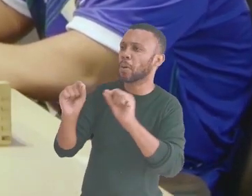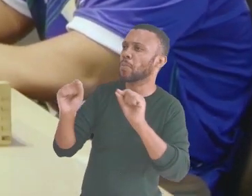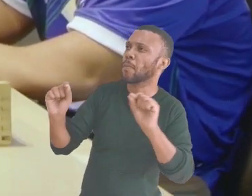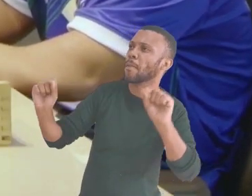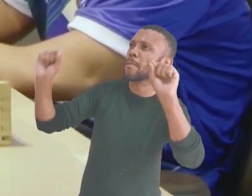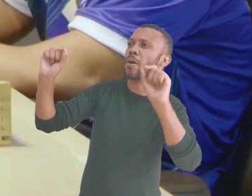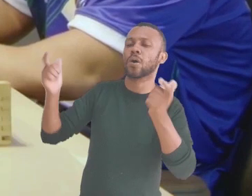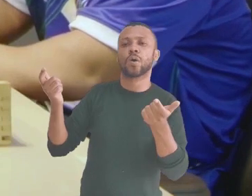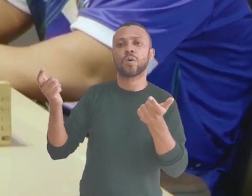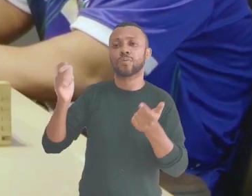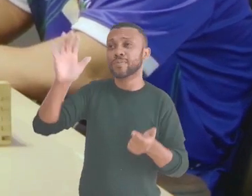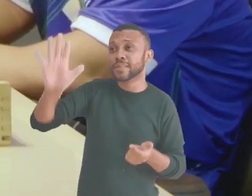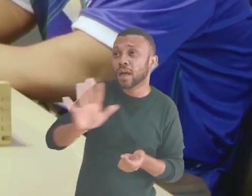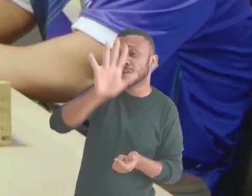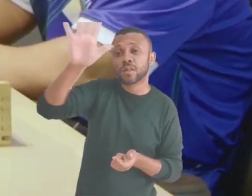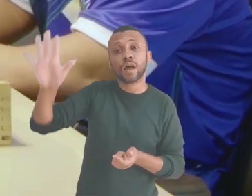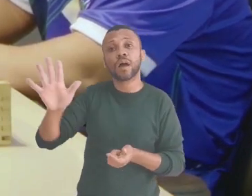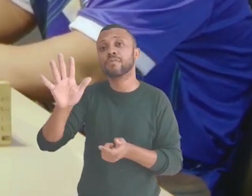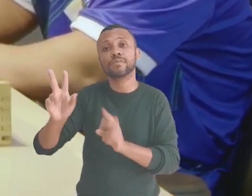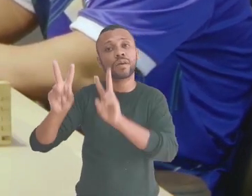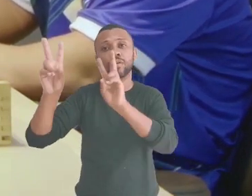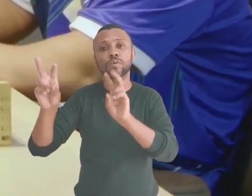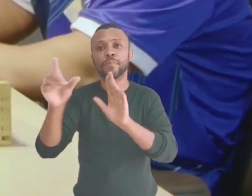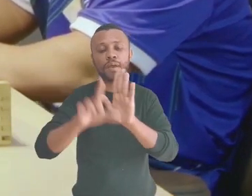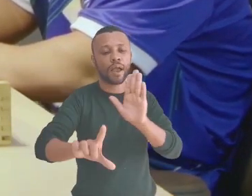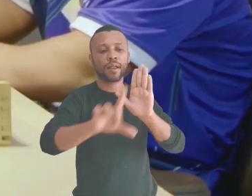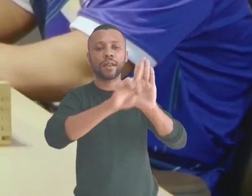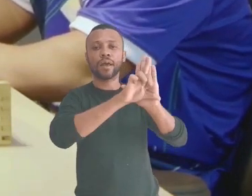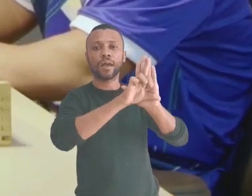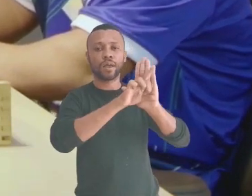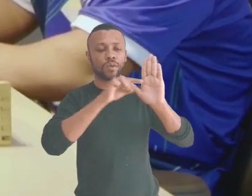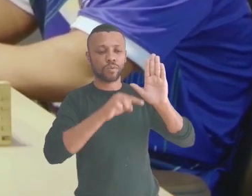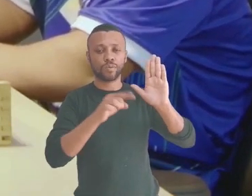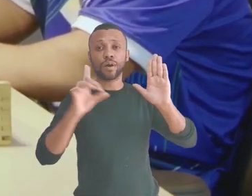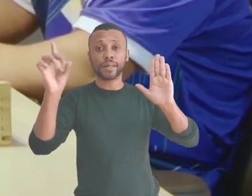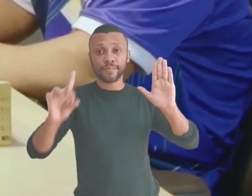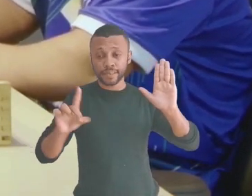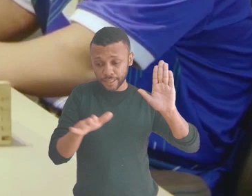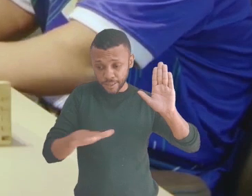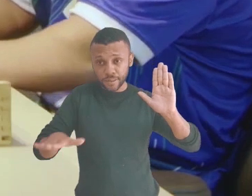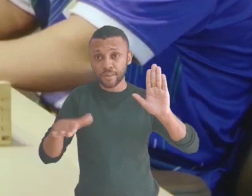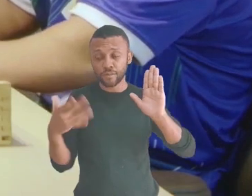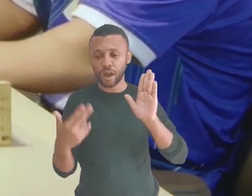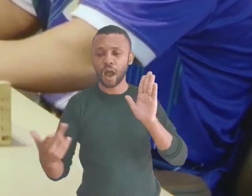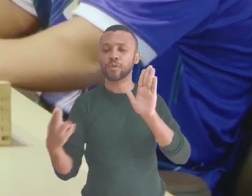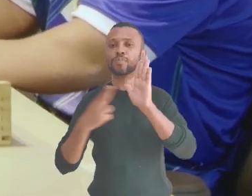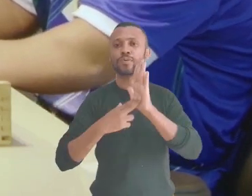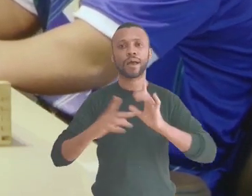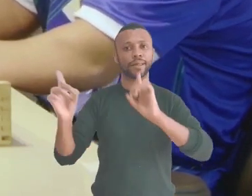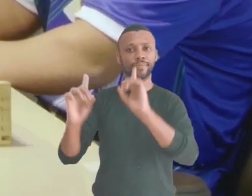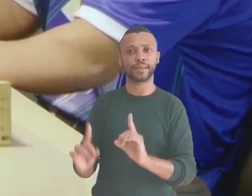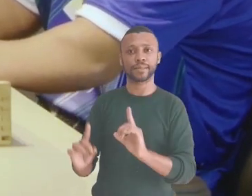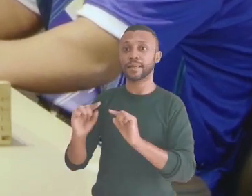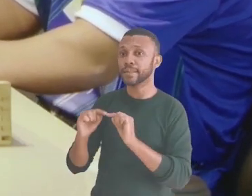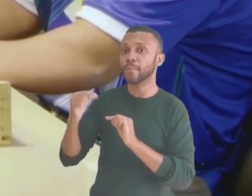tá? Que é a questão da legislação. O nanismo foi reconhecido como deficiência muito depois da